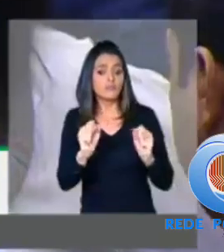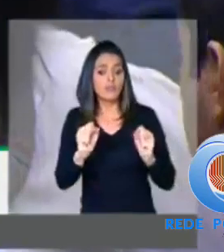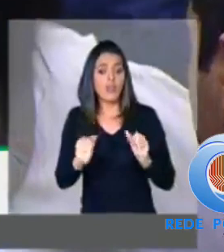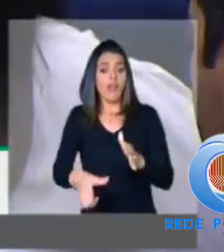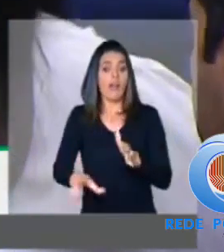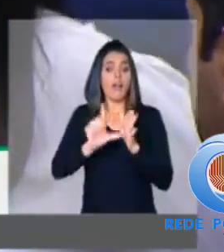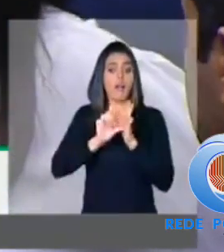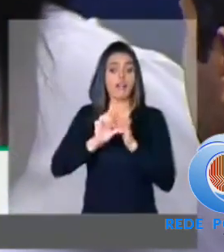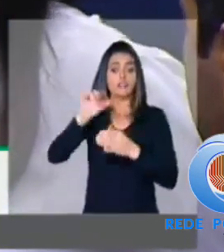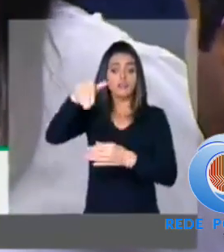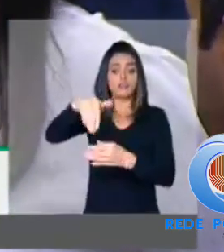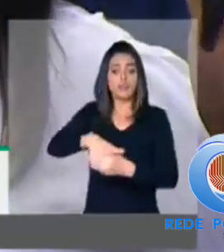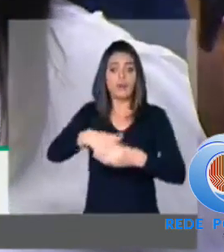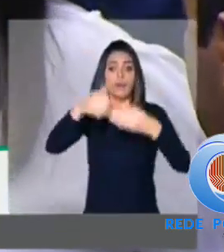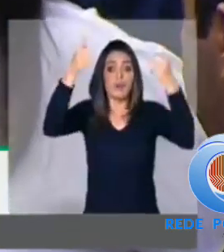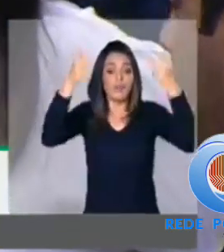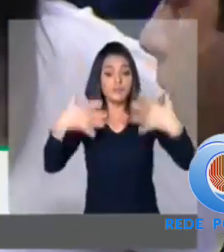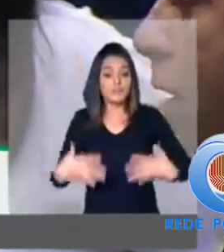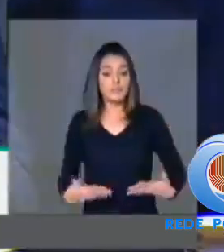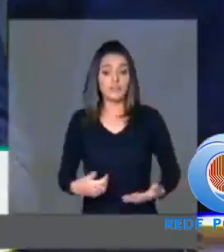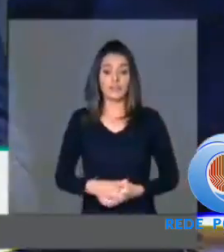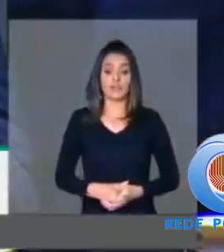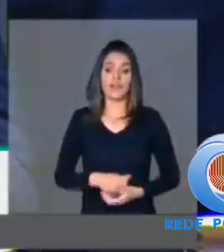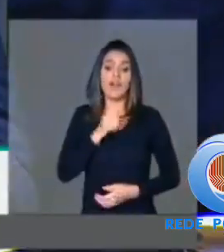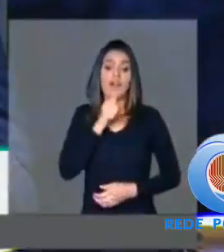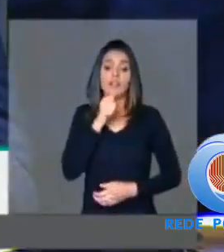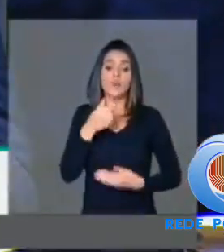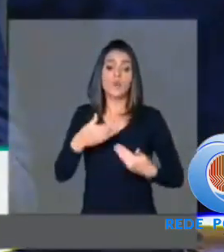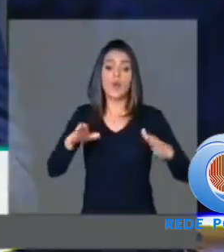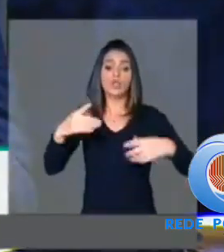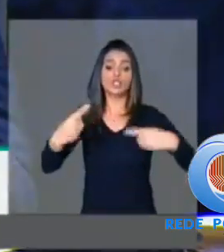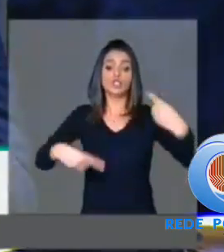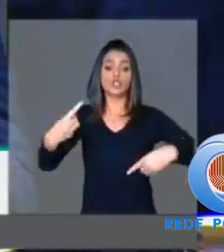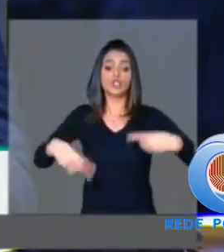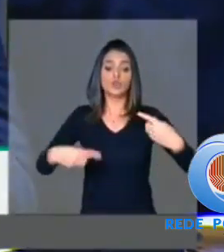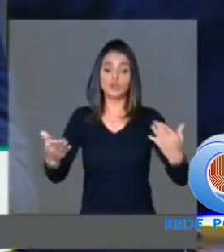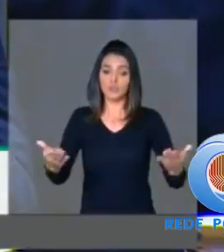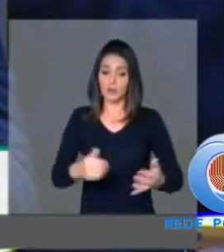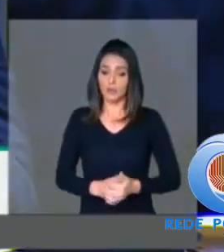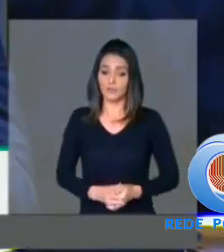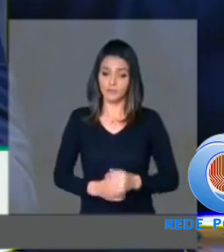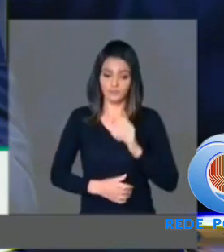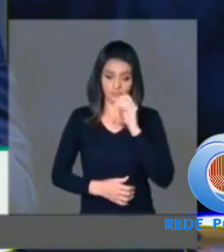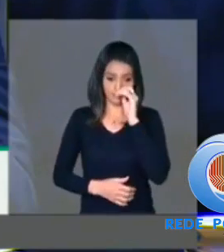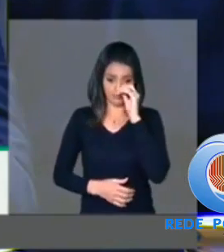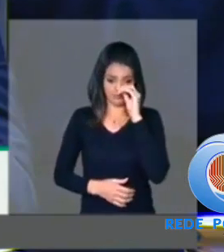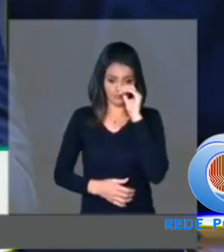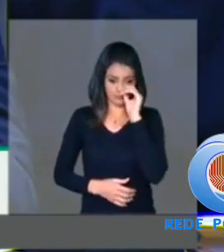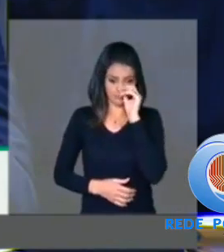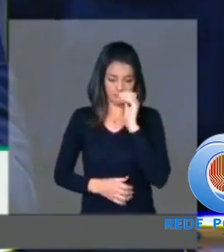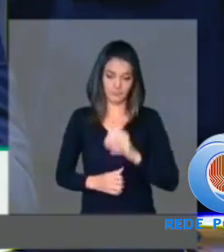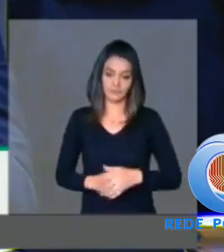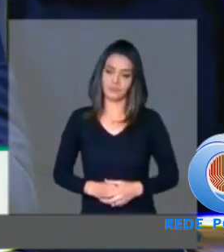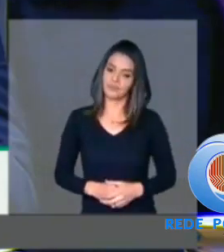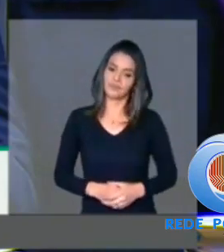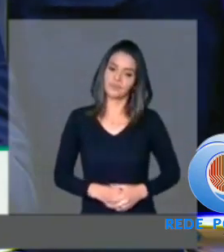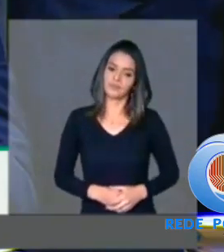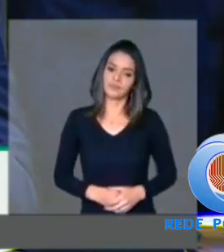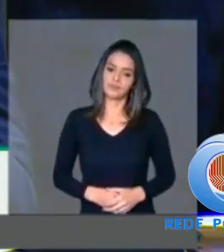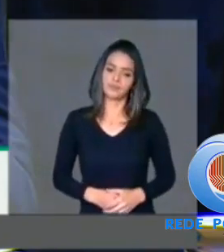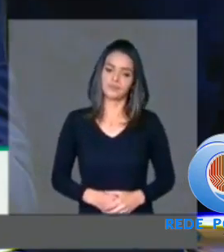patriota, antes de votar, presidente. Esclarecer o plenário. Ainda nem começou a discussão, deputado. Presidente, para registrar a pesão do... PV